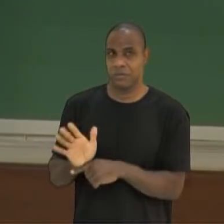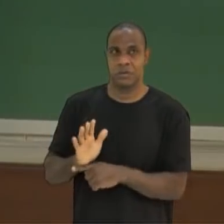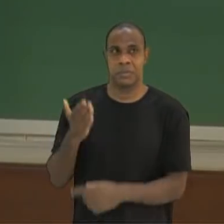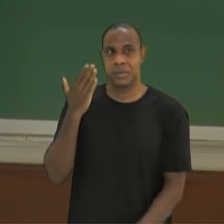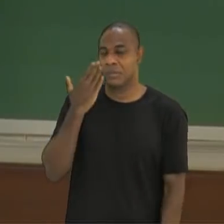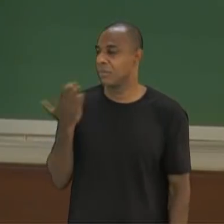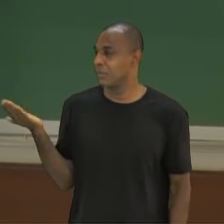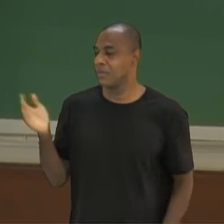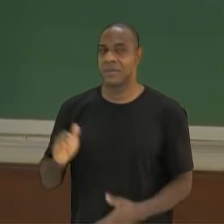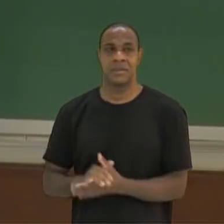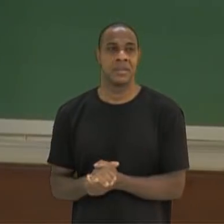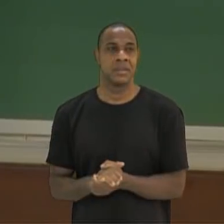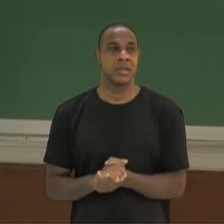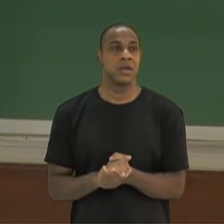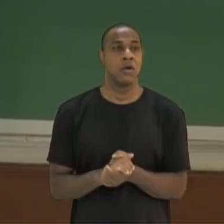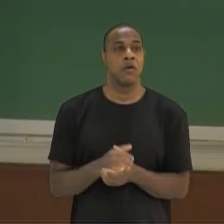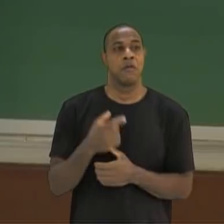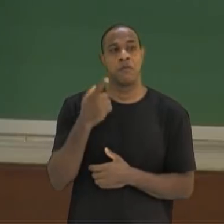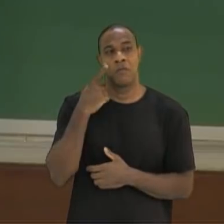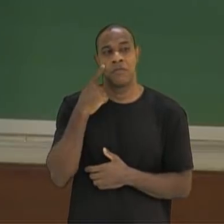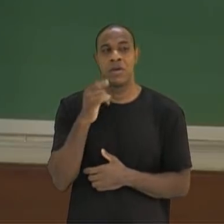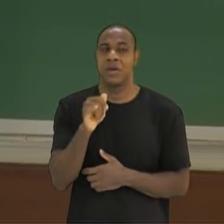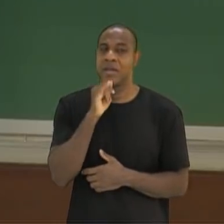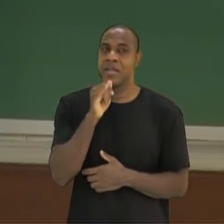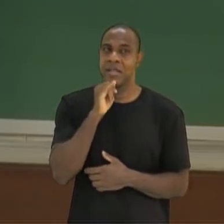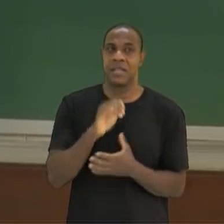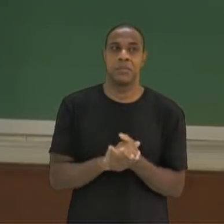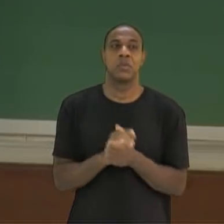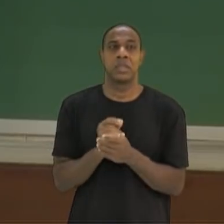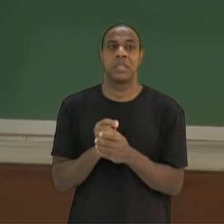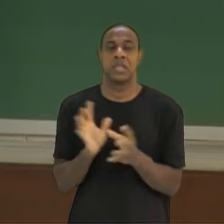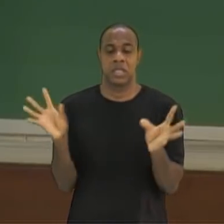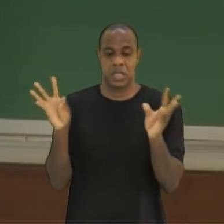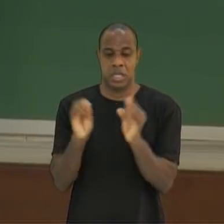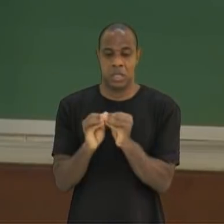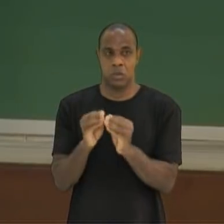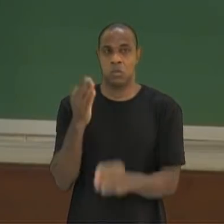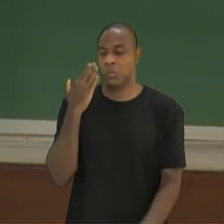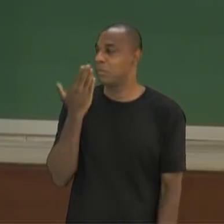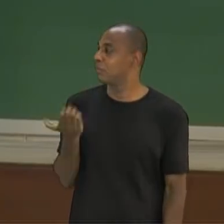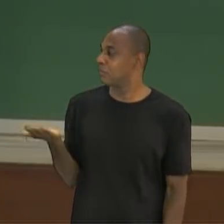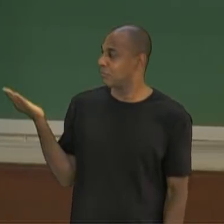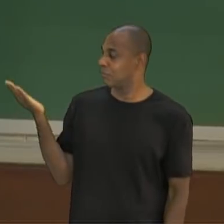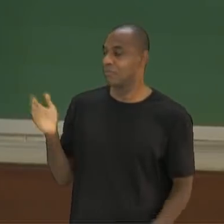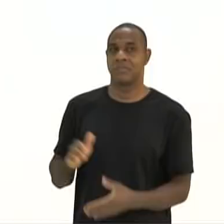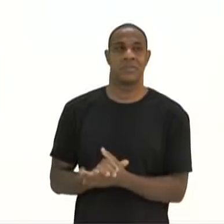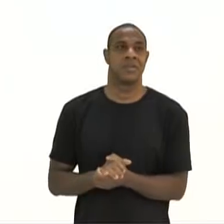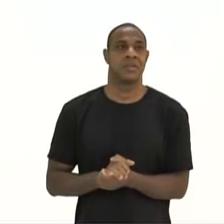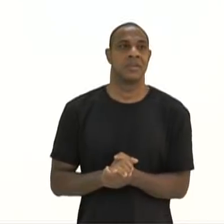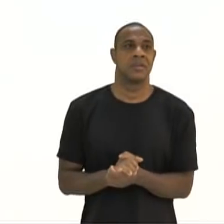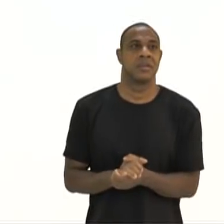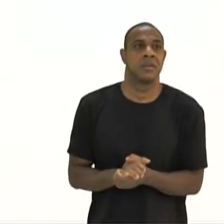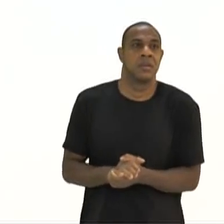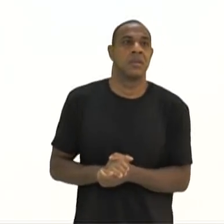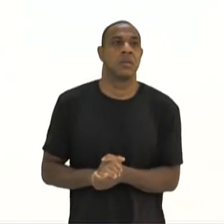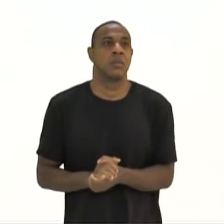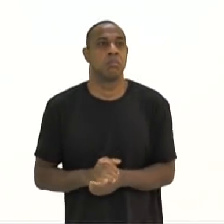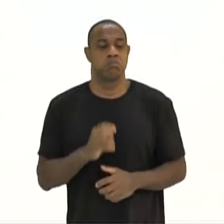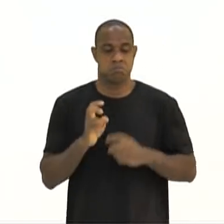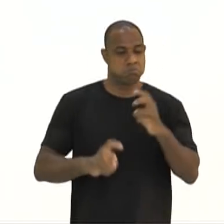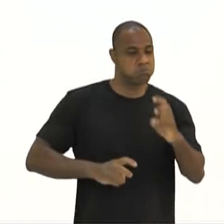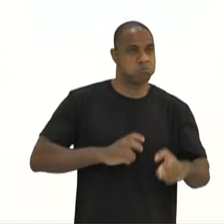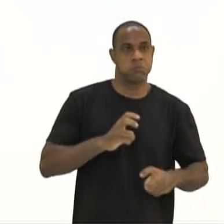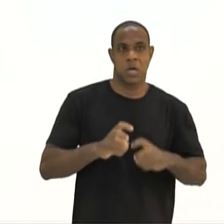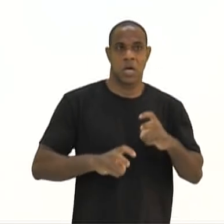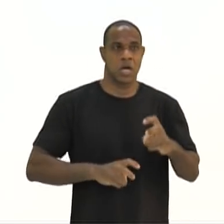Vamos ver aqui um exemplo dessa sinopse, convido vocês a lerem comigo. Um parque construído por